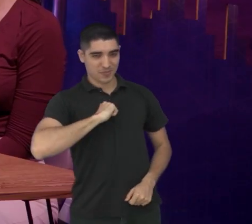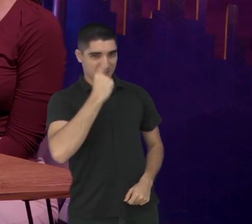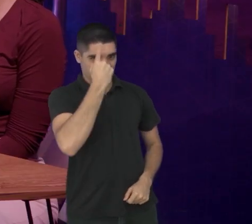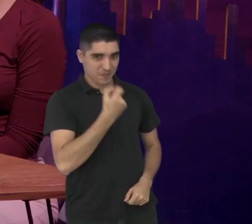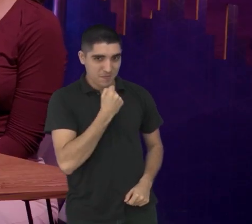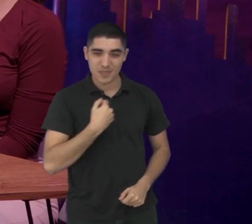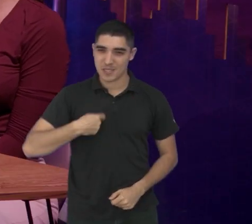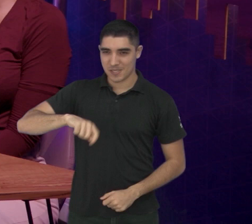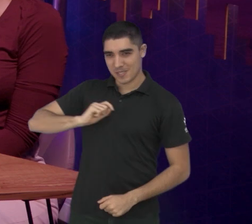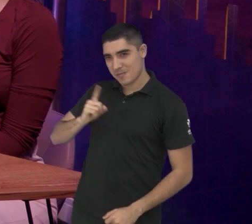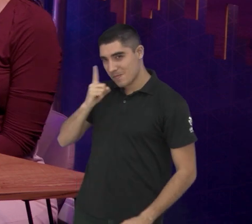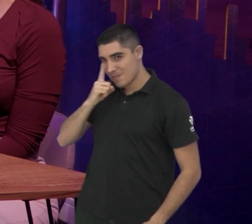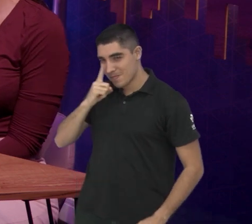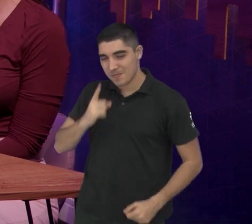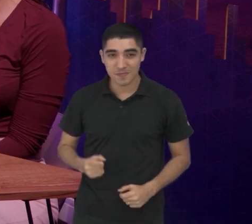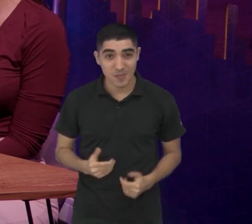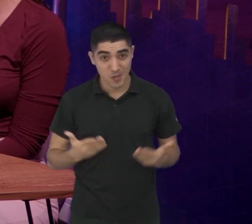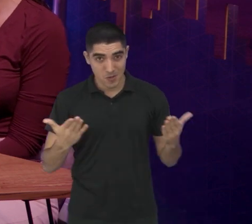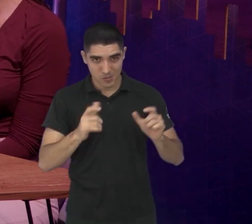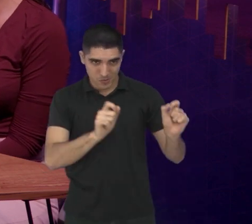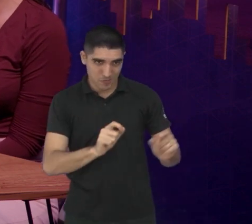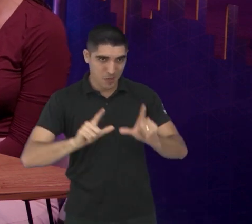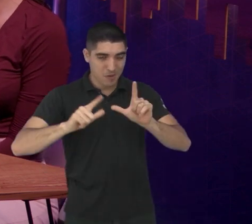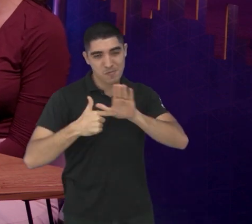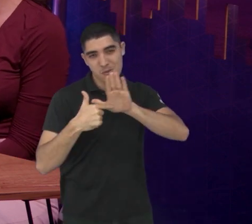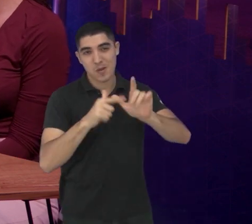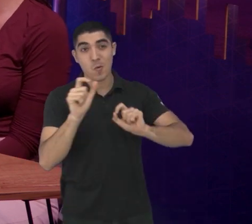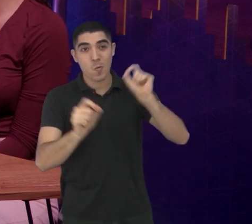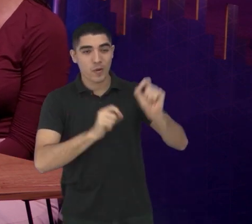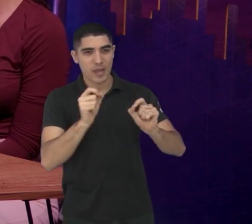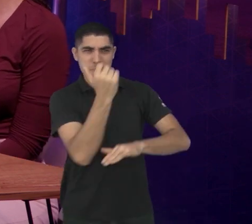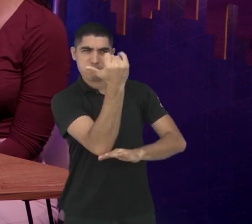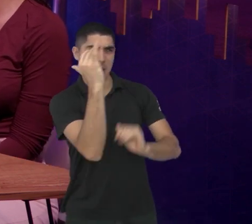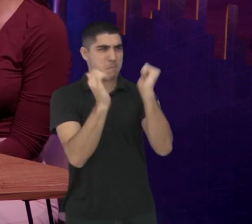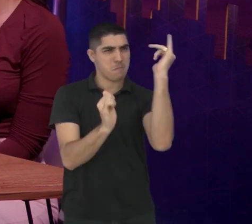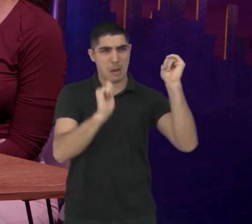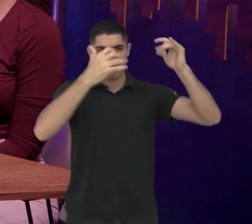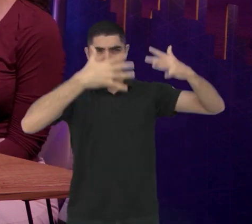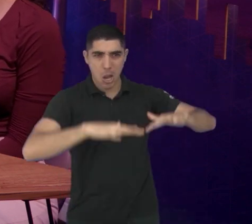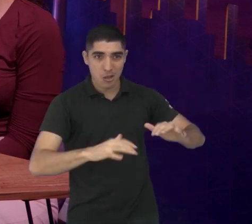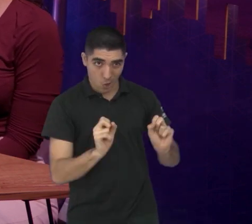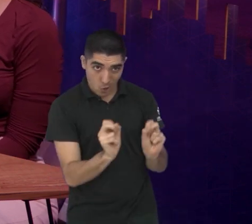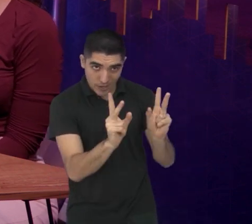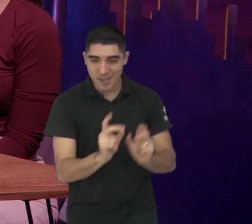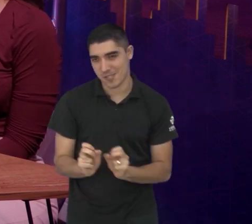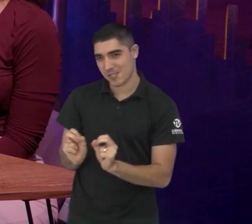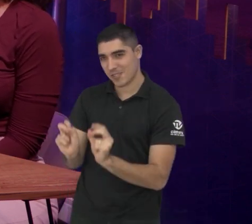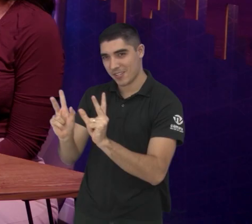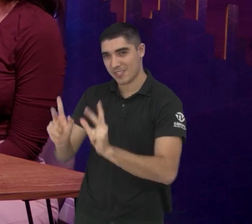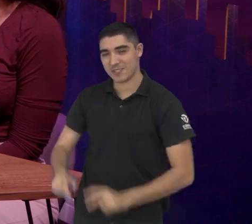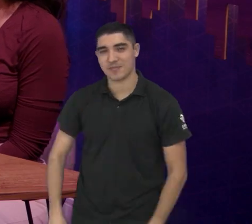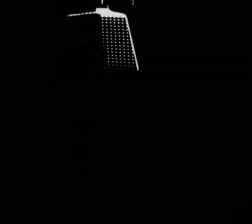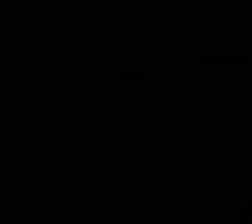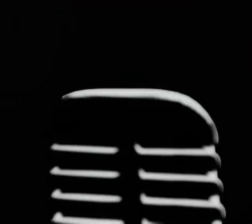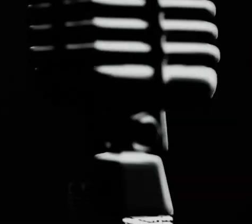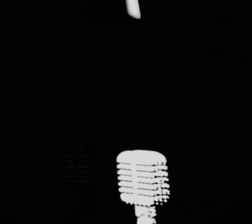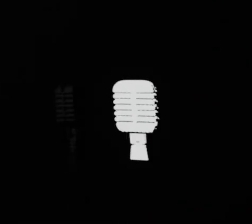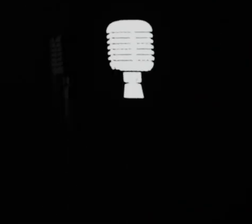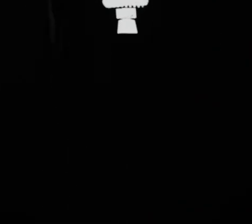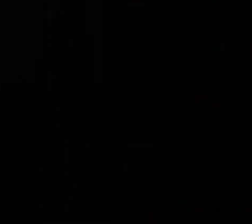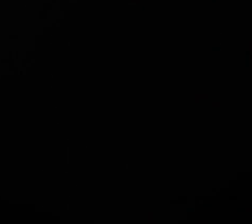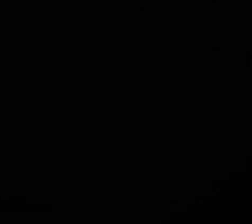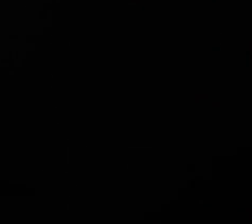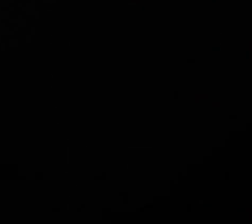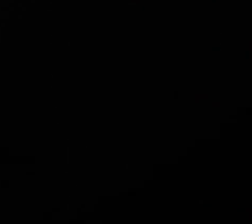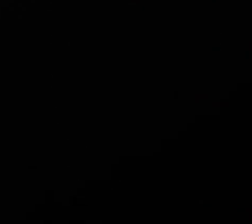a Miviki. E eu sou a Dani Rivas. E no programa de hoje a gente vai falar sobre desastres naturais, pode ser? Pode ser.